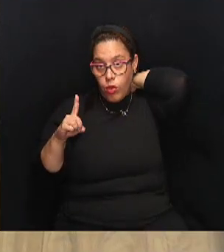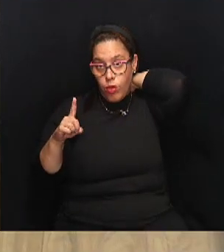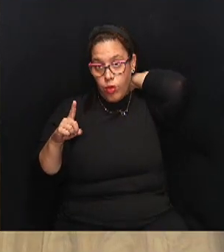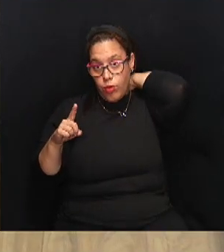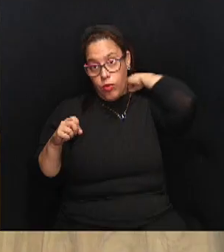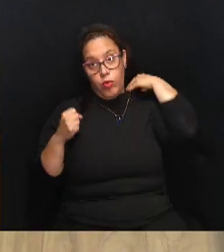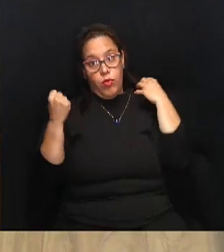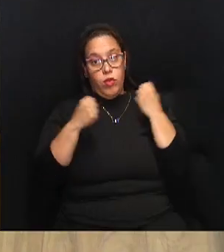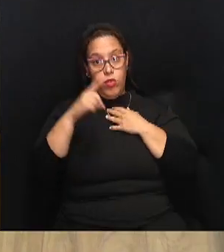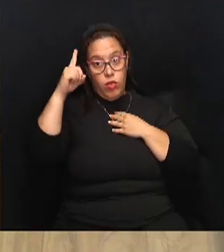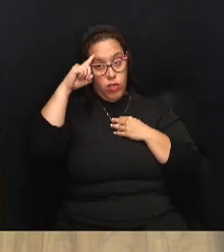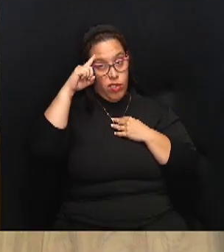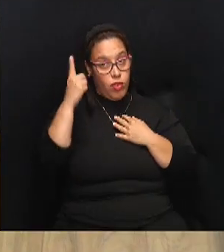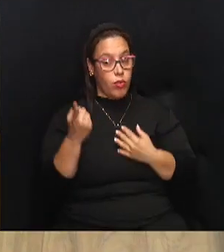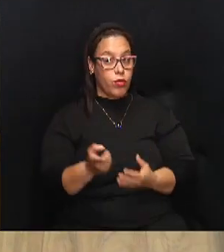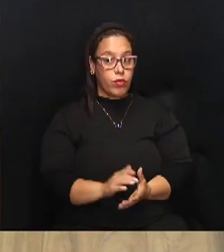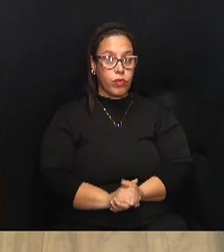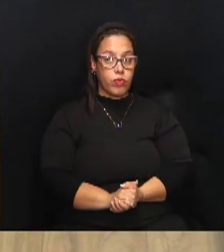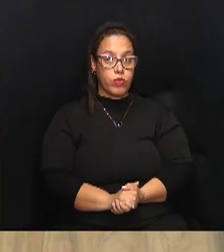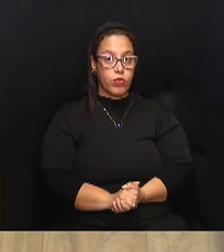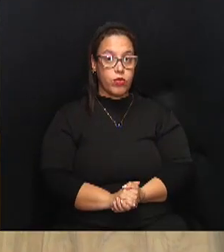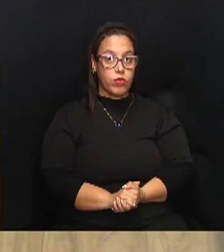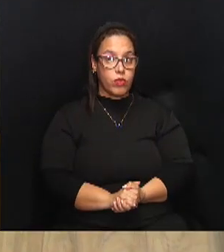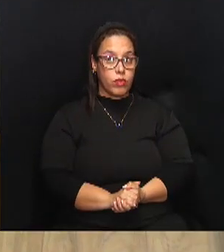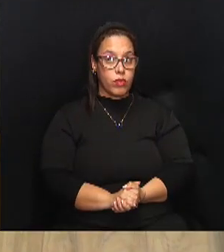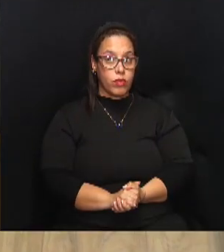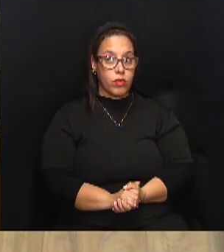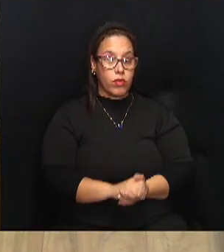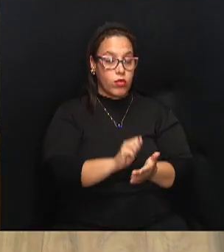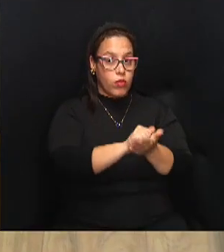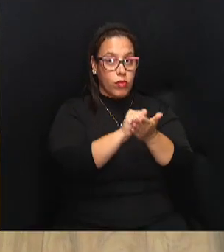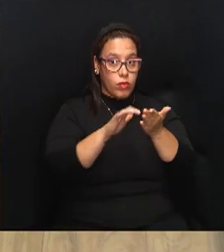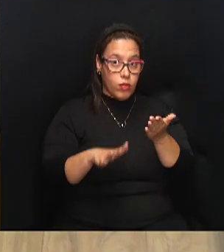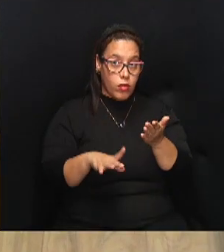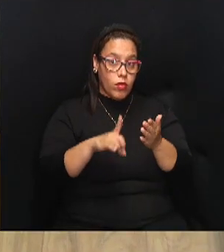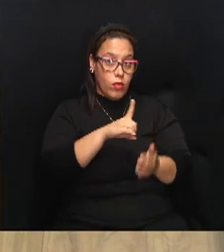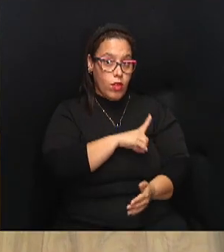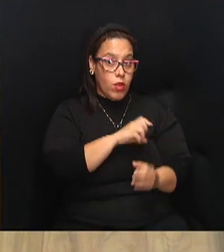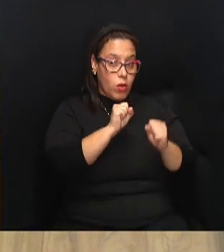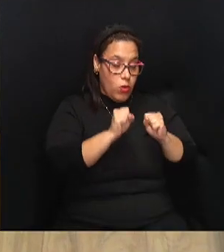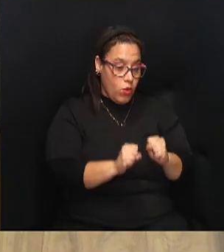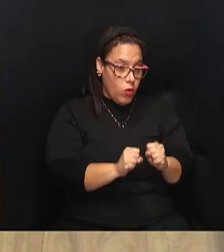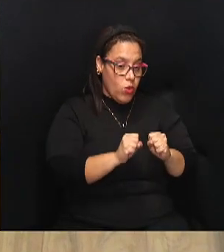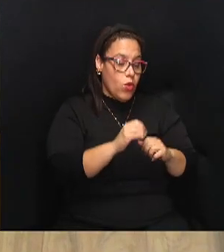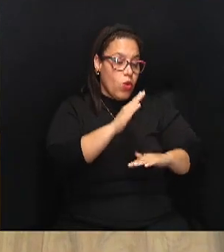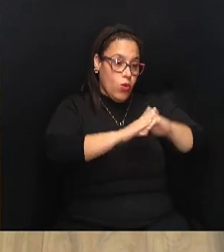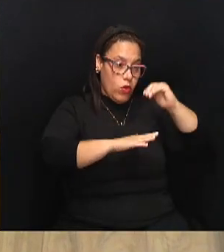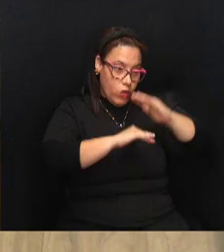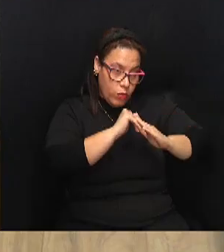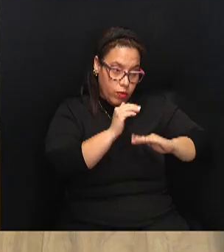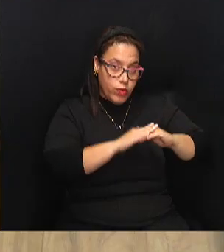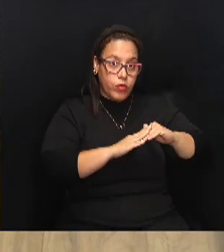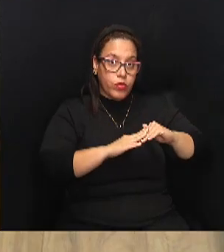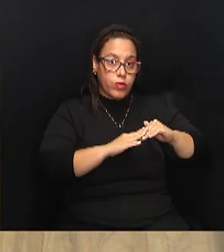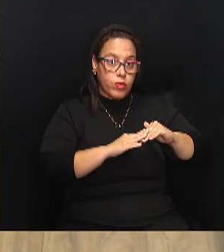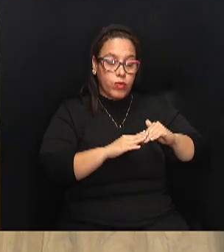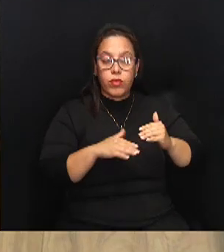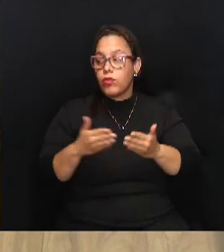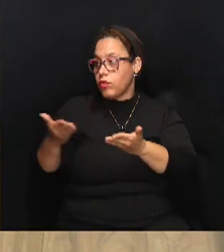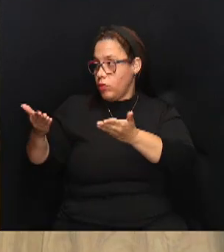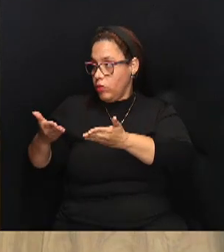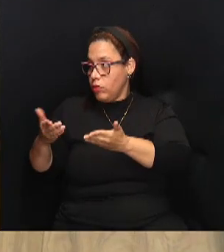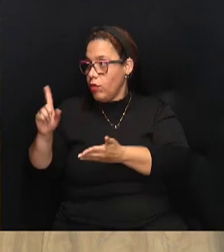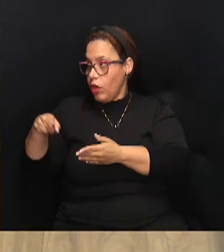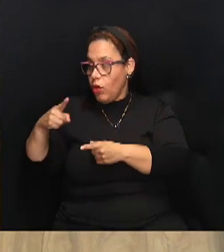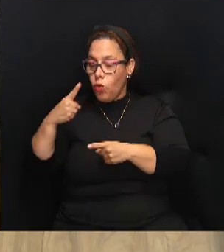viaturas dia. Por exemplo, 100 viaturas até as que não estão na atividade delegada pode fazer aquela ação. Que hoje